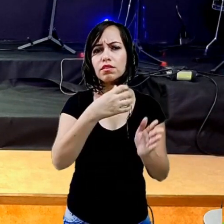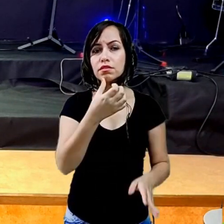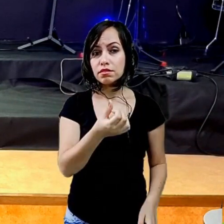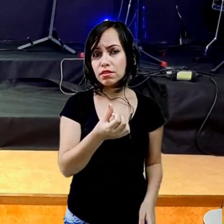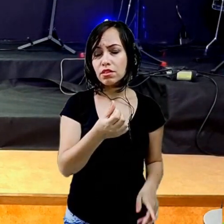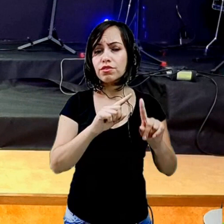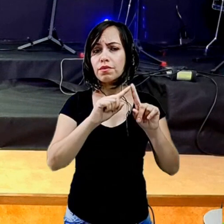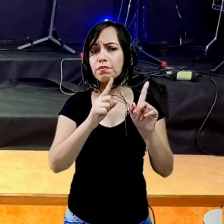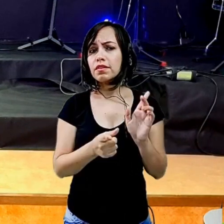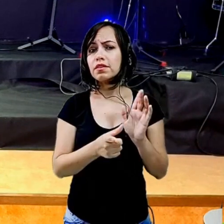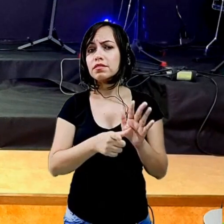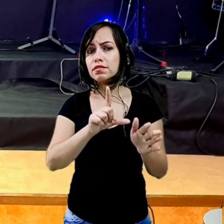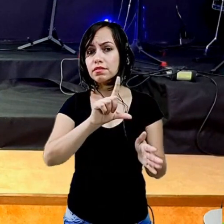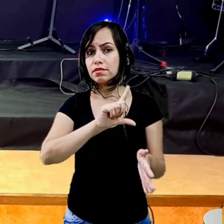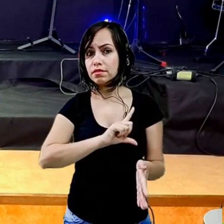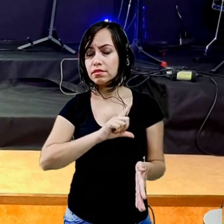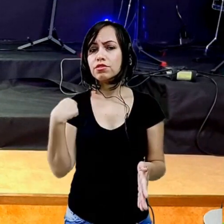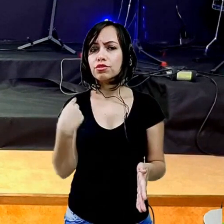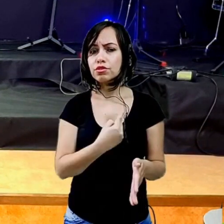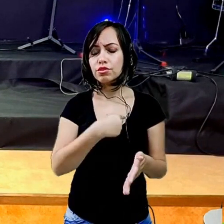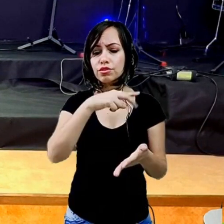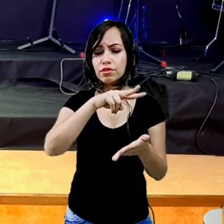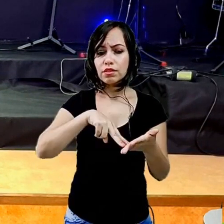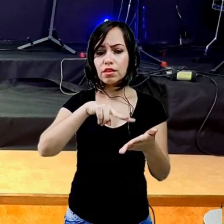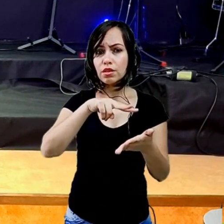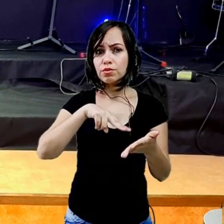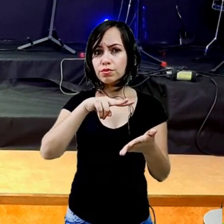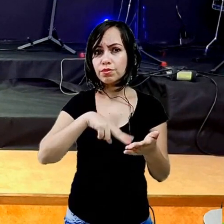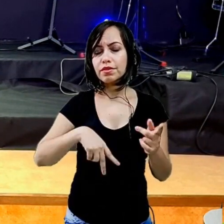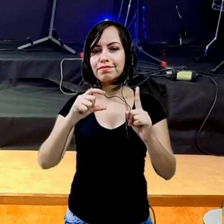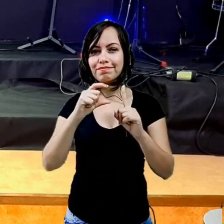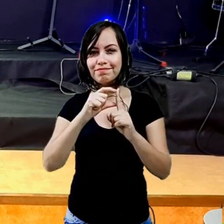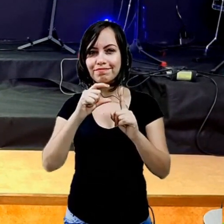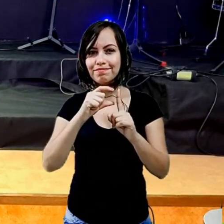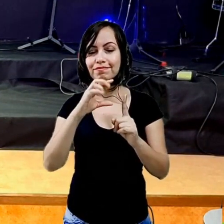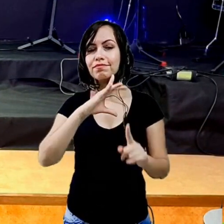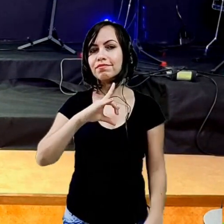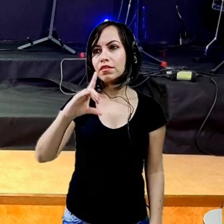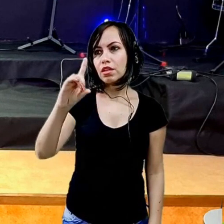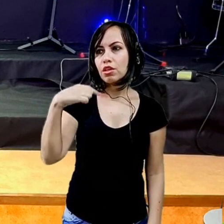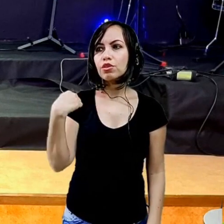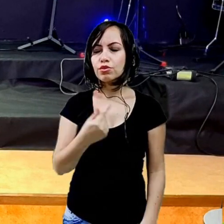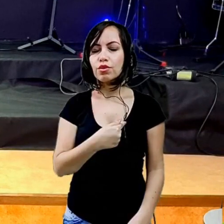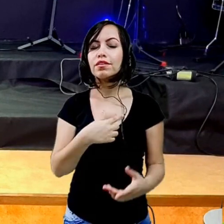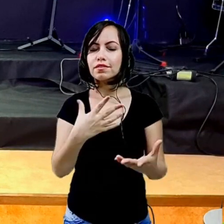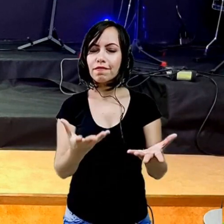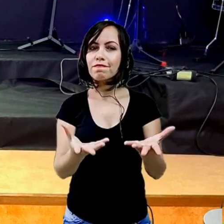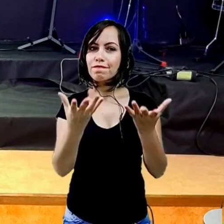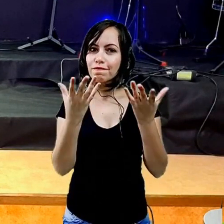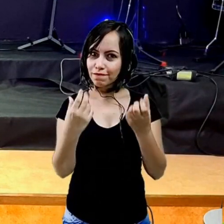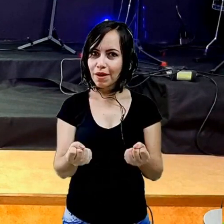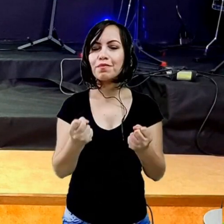Mas antes de nós fazermos a leitura da palavra de Deus, nós vamos orar.